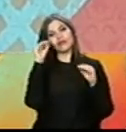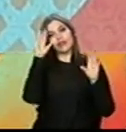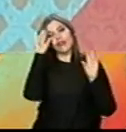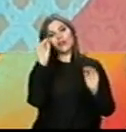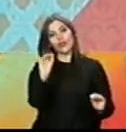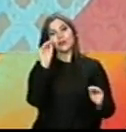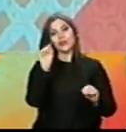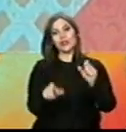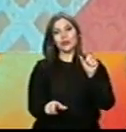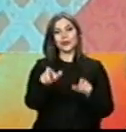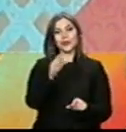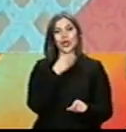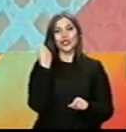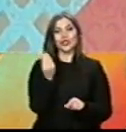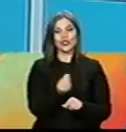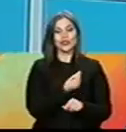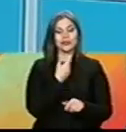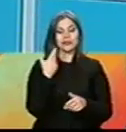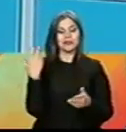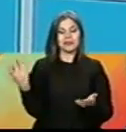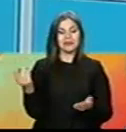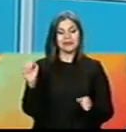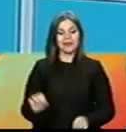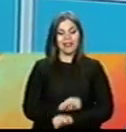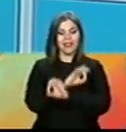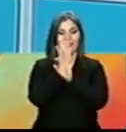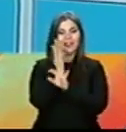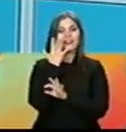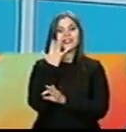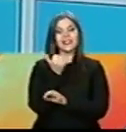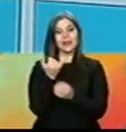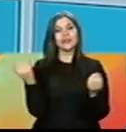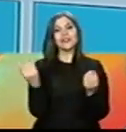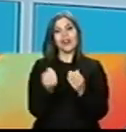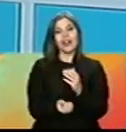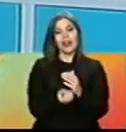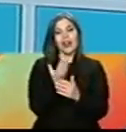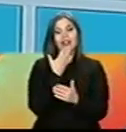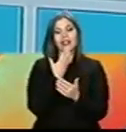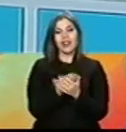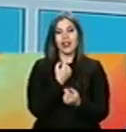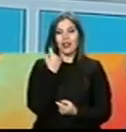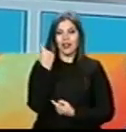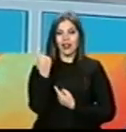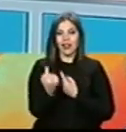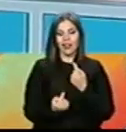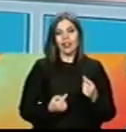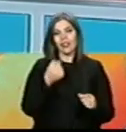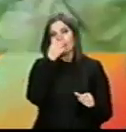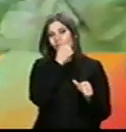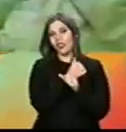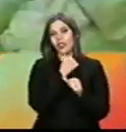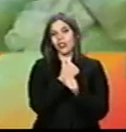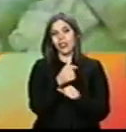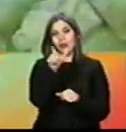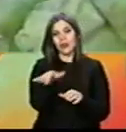formação dos jovens, e tentamos realmente criar algumas atividades com eles no